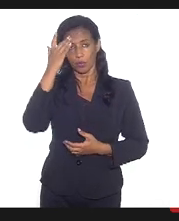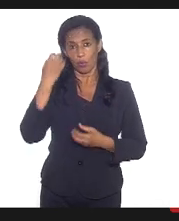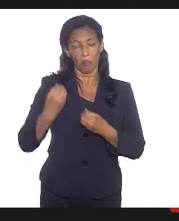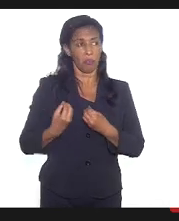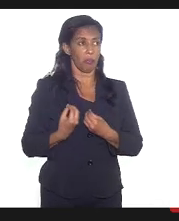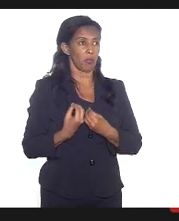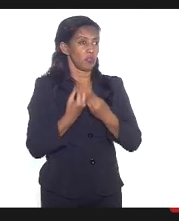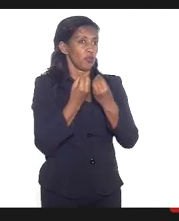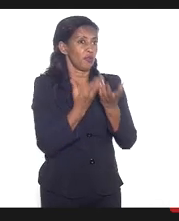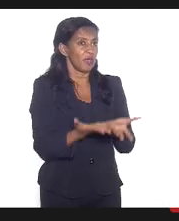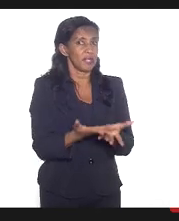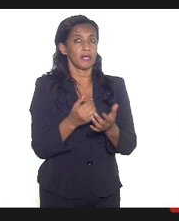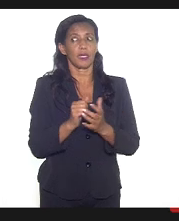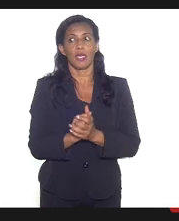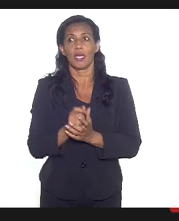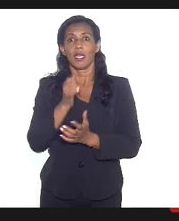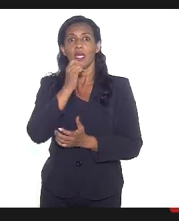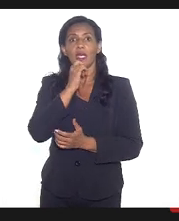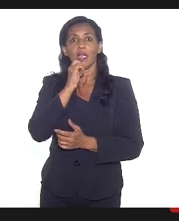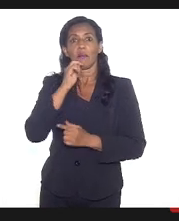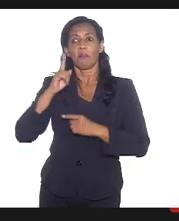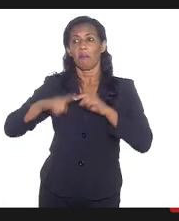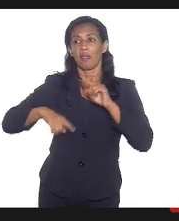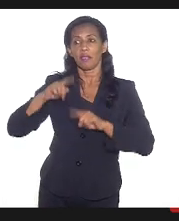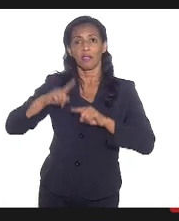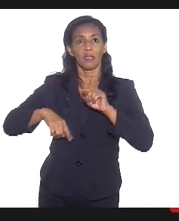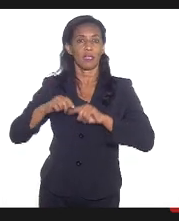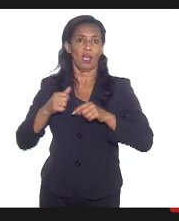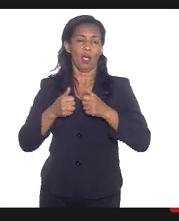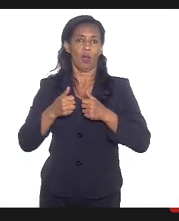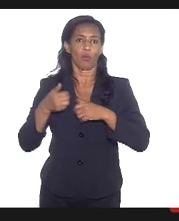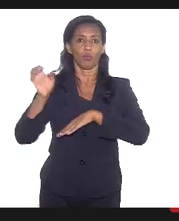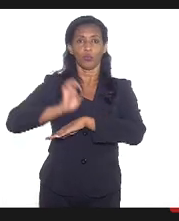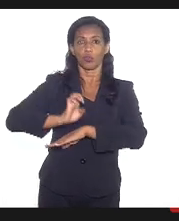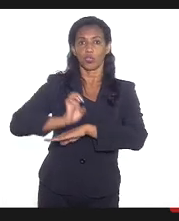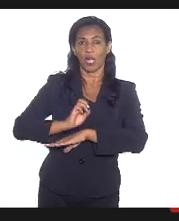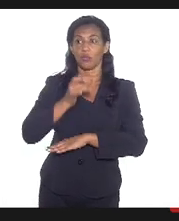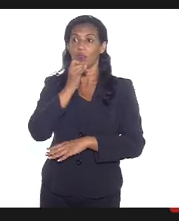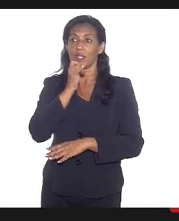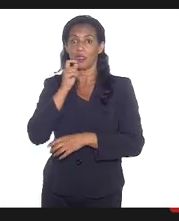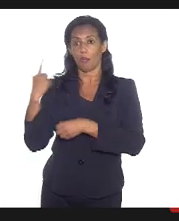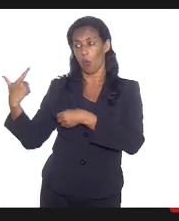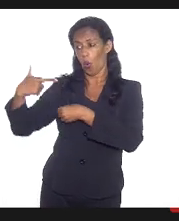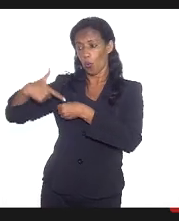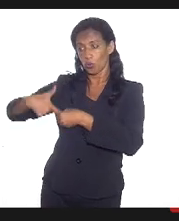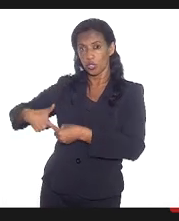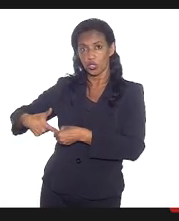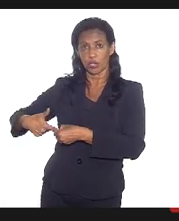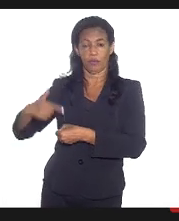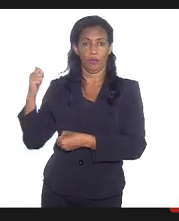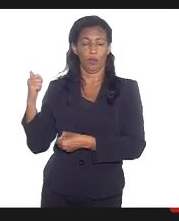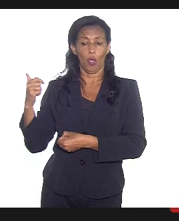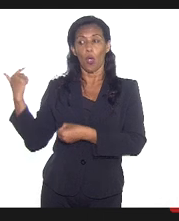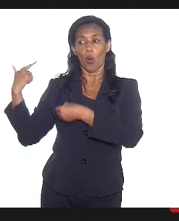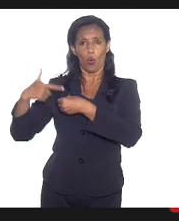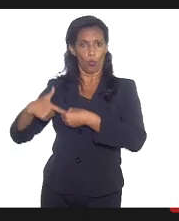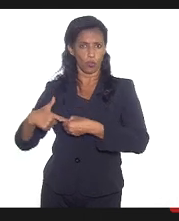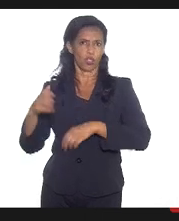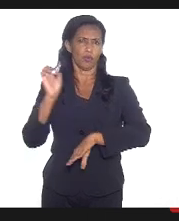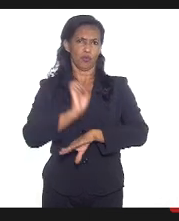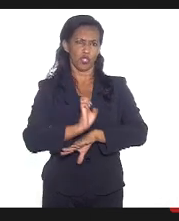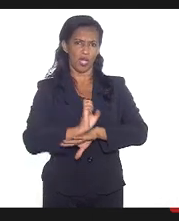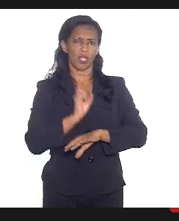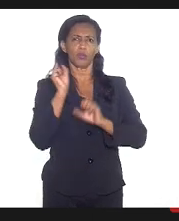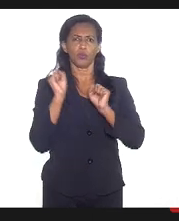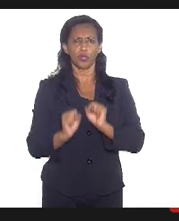oferecer mercadorias para o Estado que fossem de interesse do Estado. Por exemplo, combustível que o Estado poderia utilizar para suas viaturas,